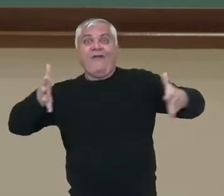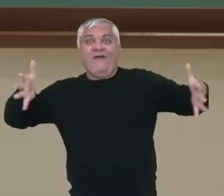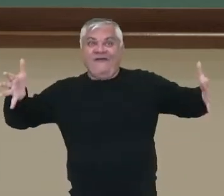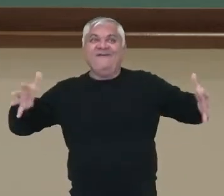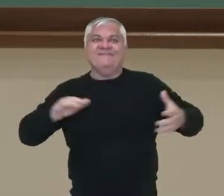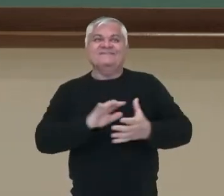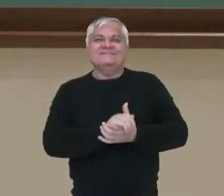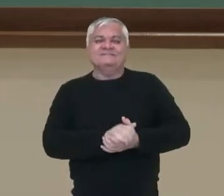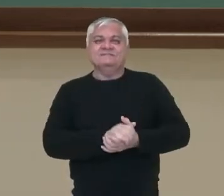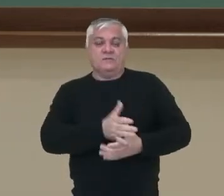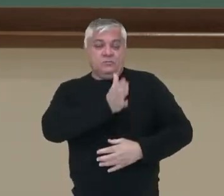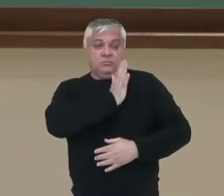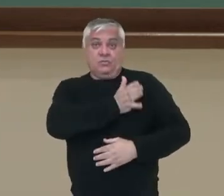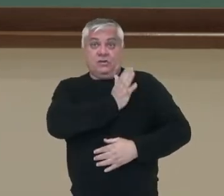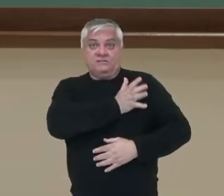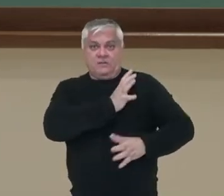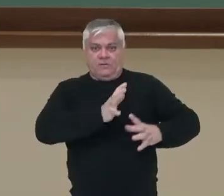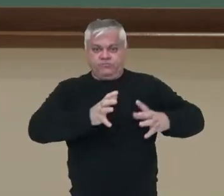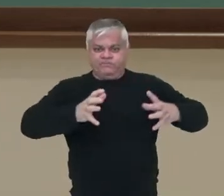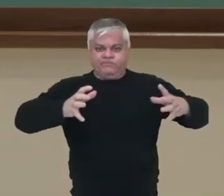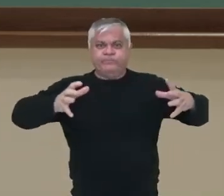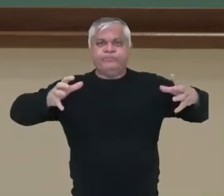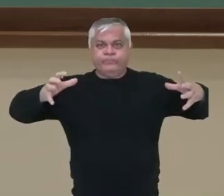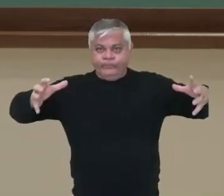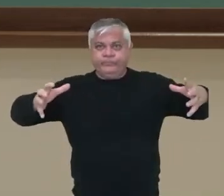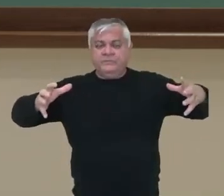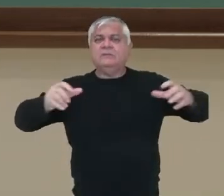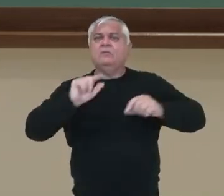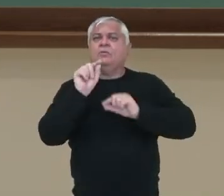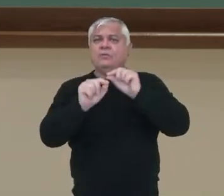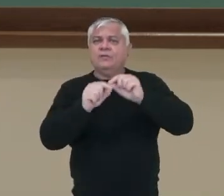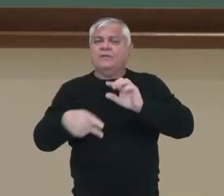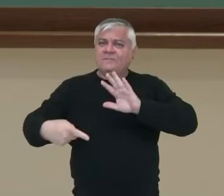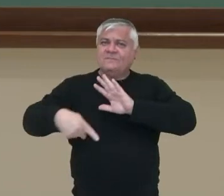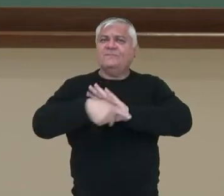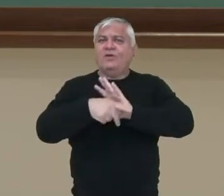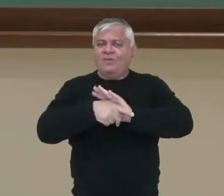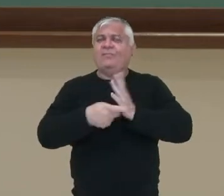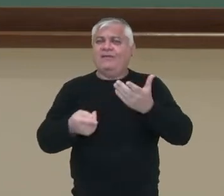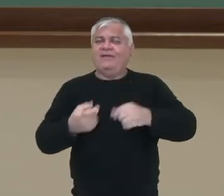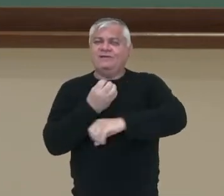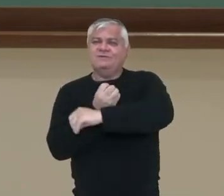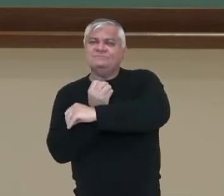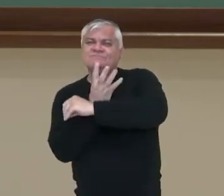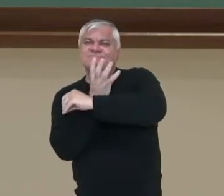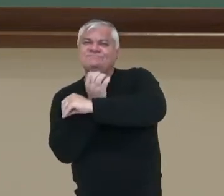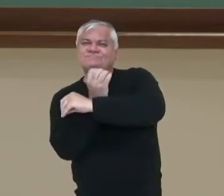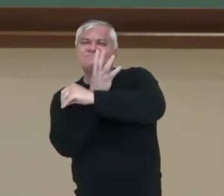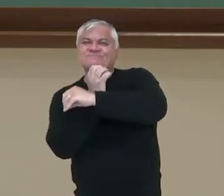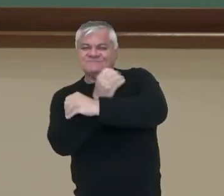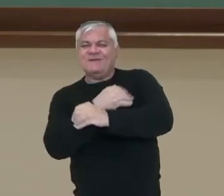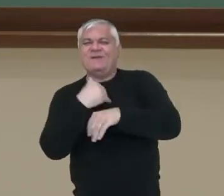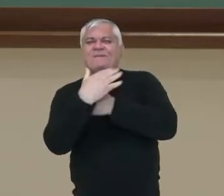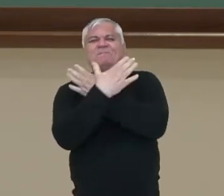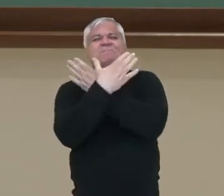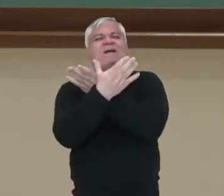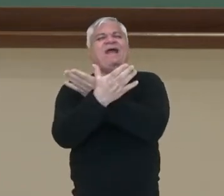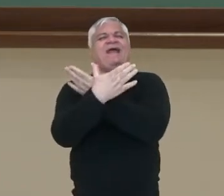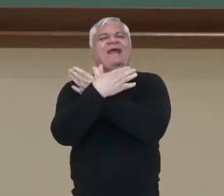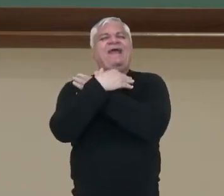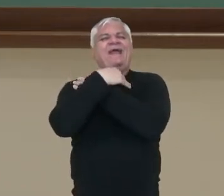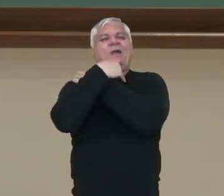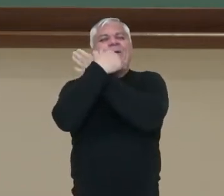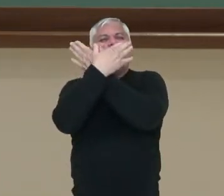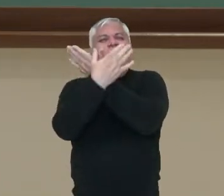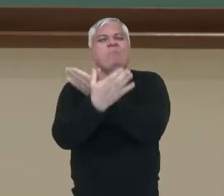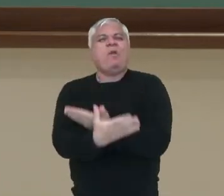Então, ó, um coração tão grande, né? Como o da reportagem, só poderia ser da baleia azul, tá? Que é o maior mamífero marinho.